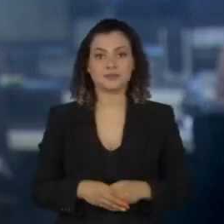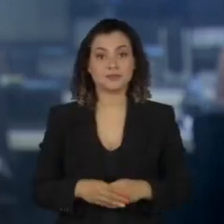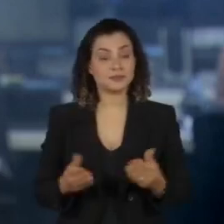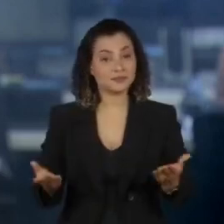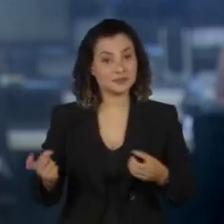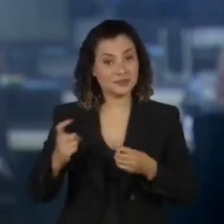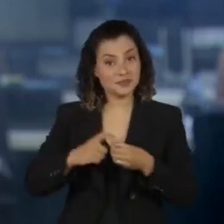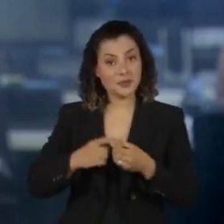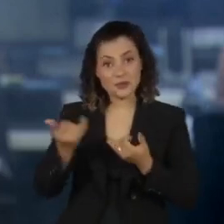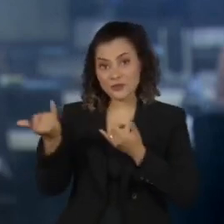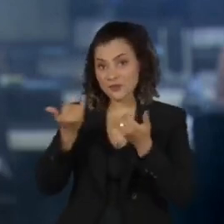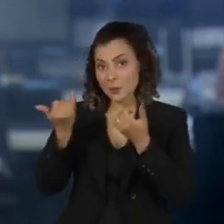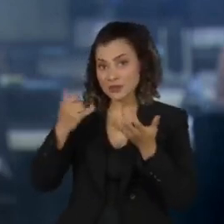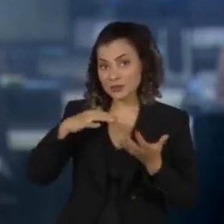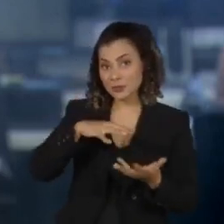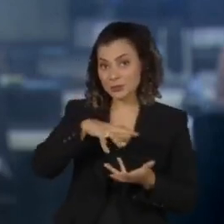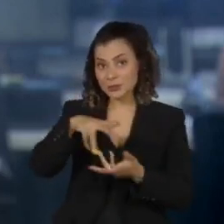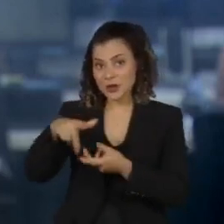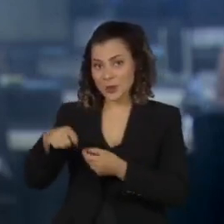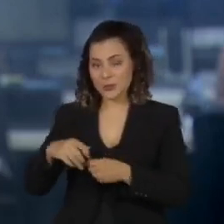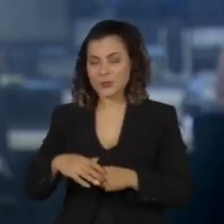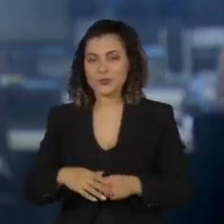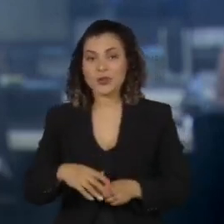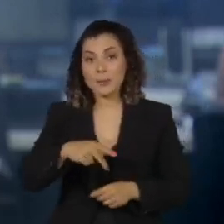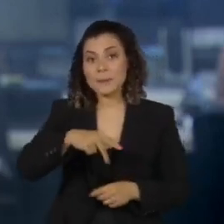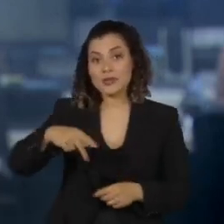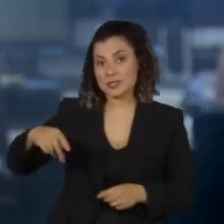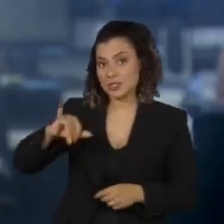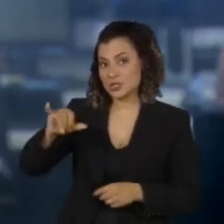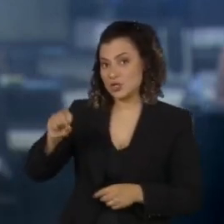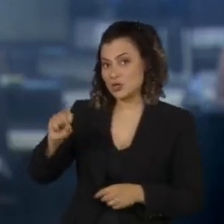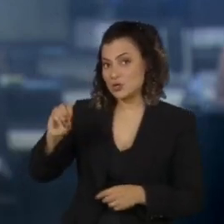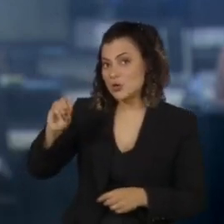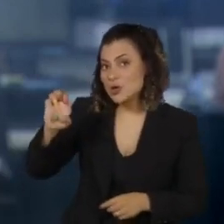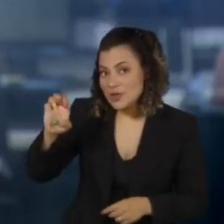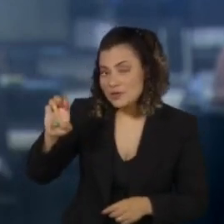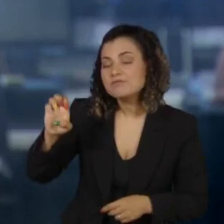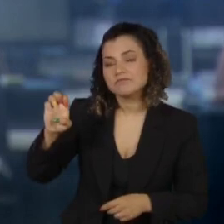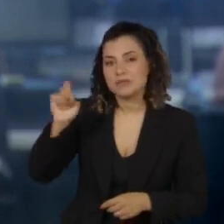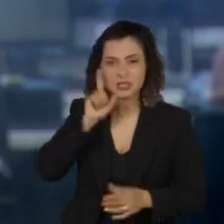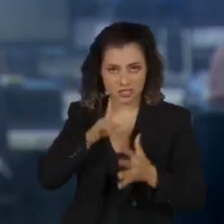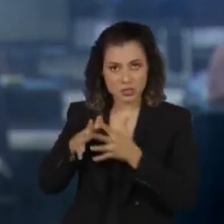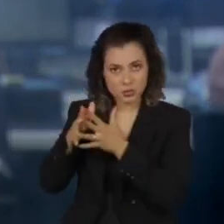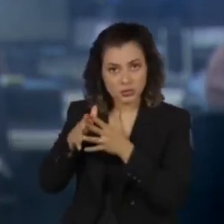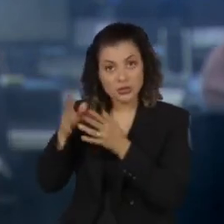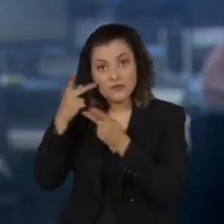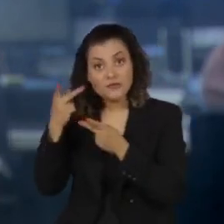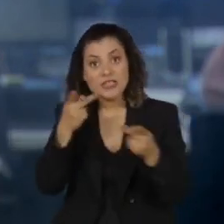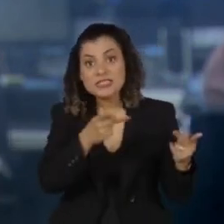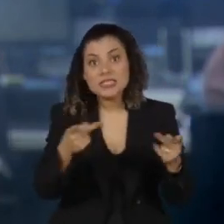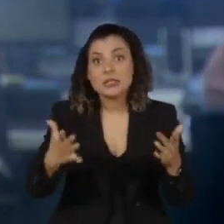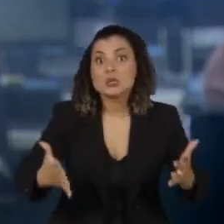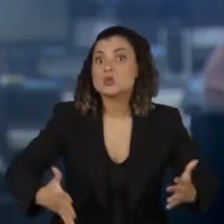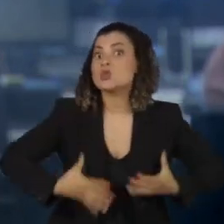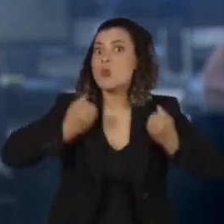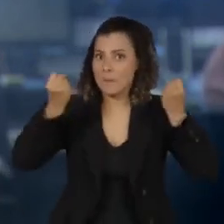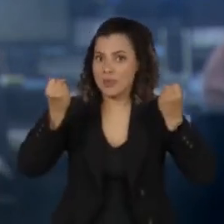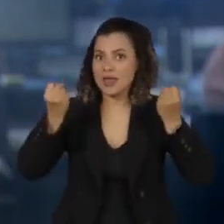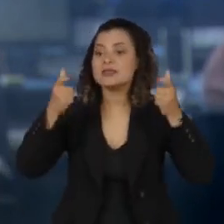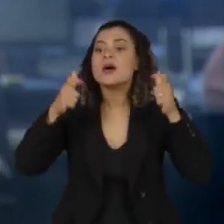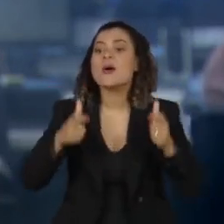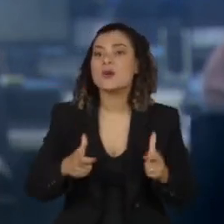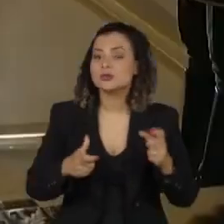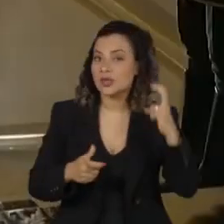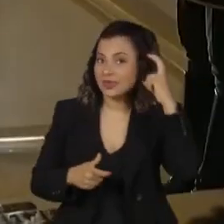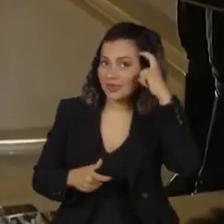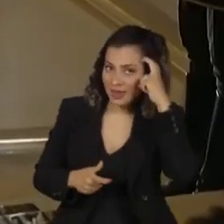a gente volta com as notícias internacionais o presidente norte-americano de obaidden fez hoje uma visita surpresa a Kiev capital